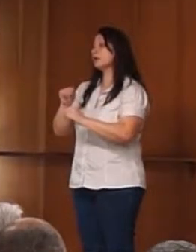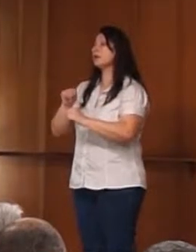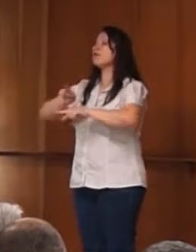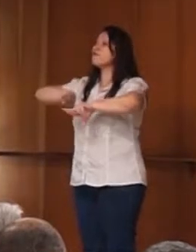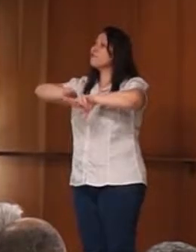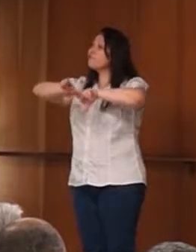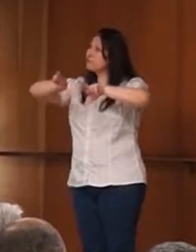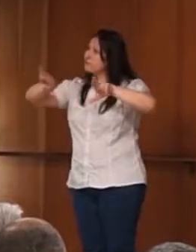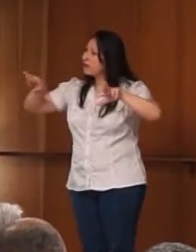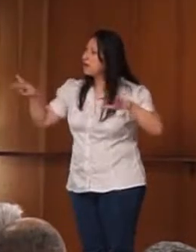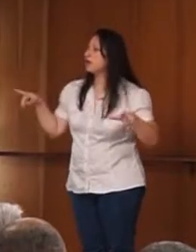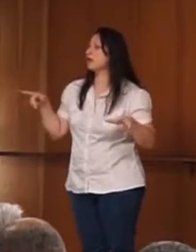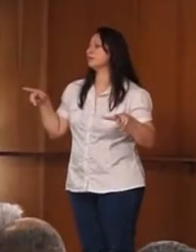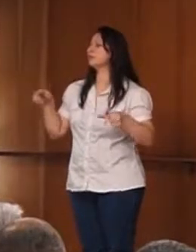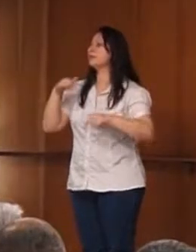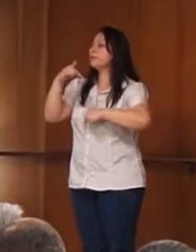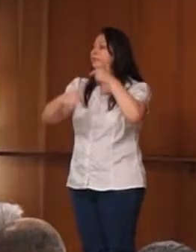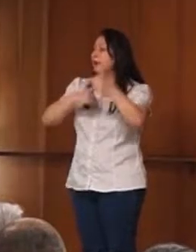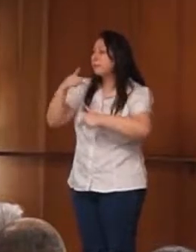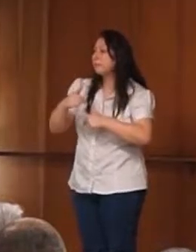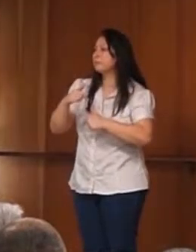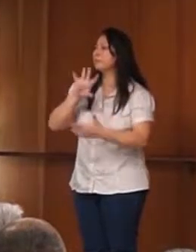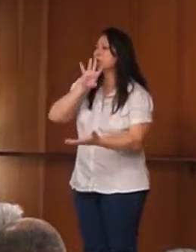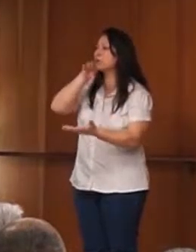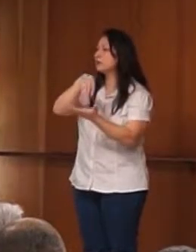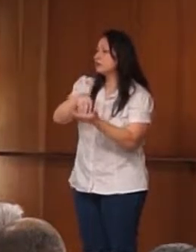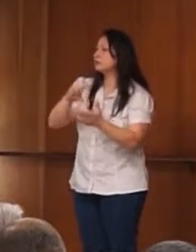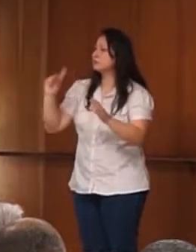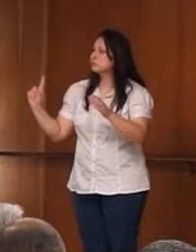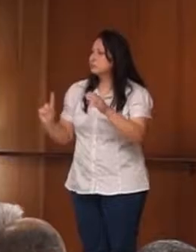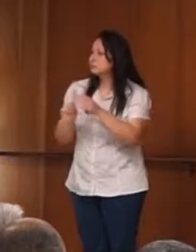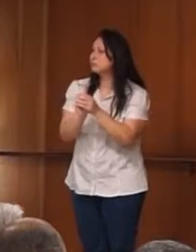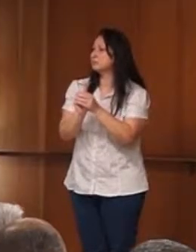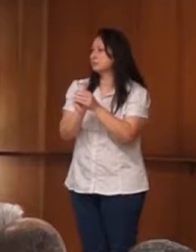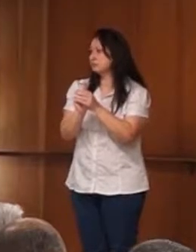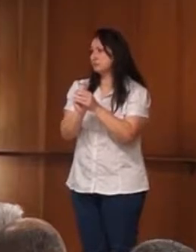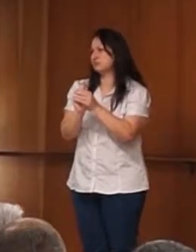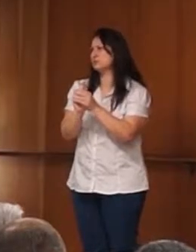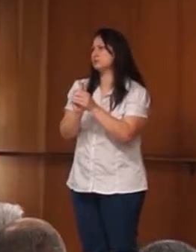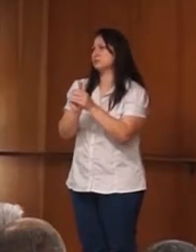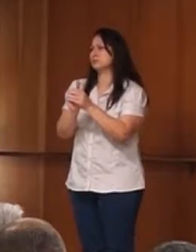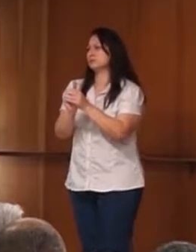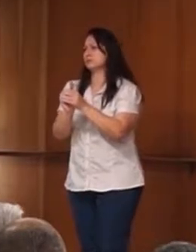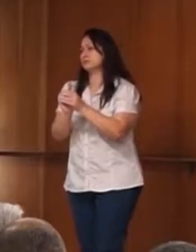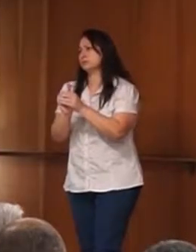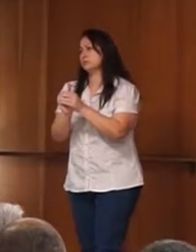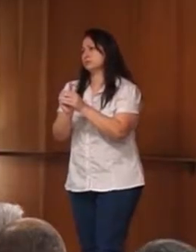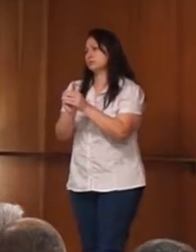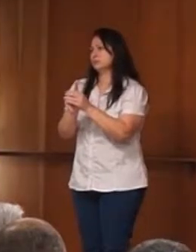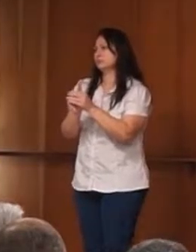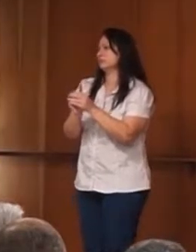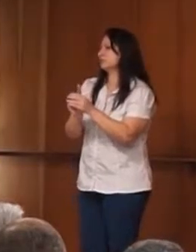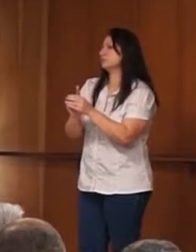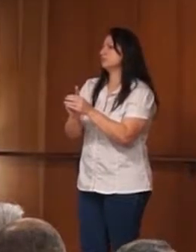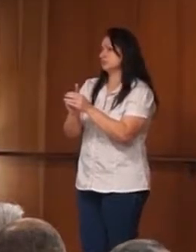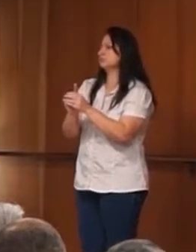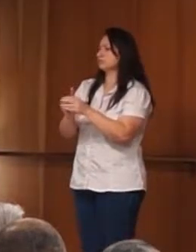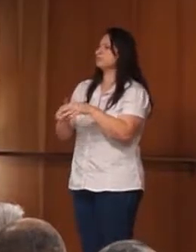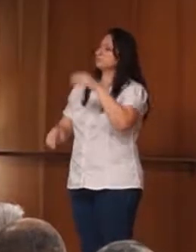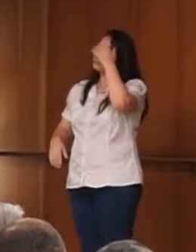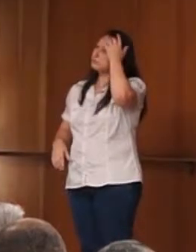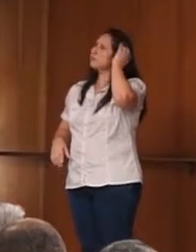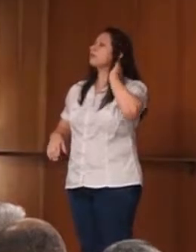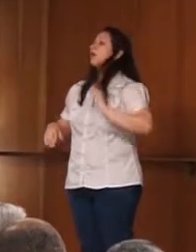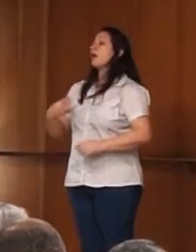fato, diante da realidade que eu vivi, da minha experiência na minha convivência com os amigos, que a